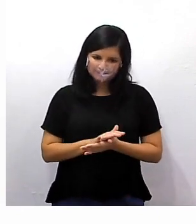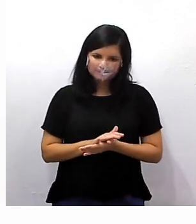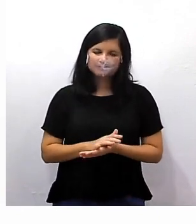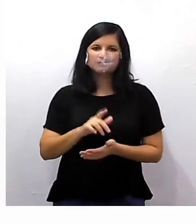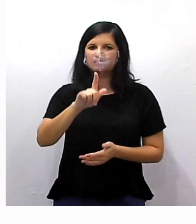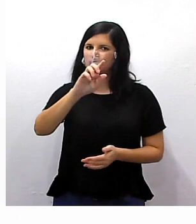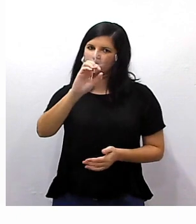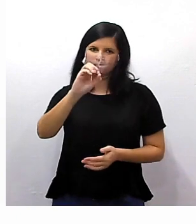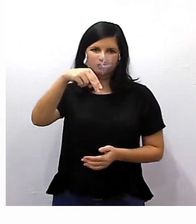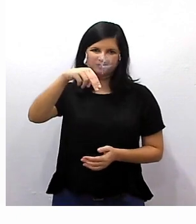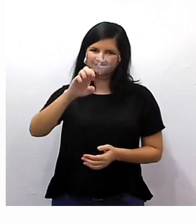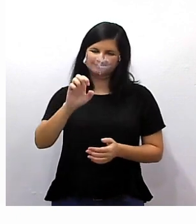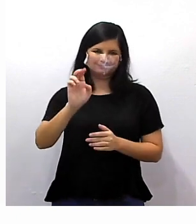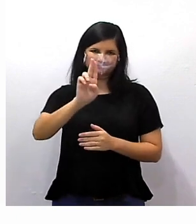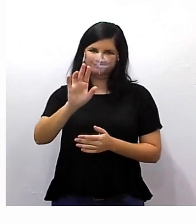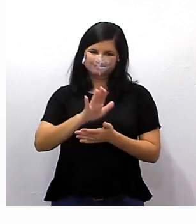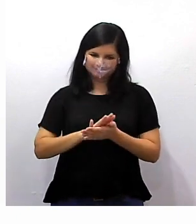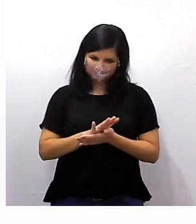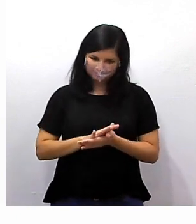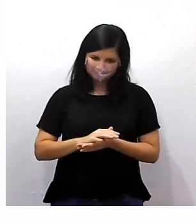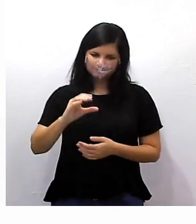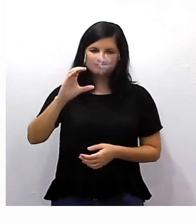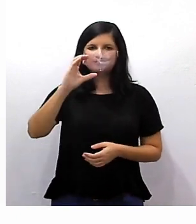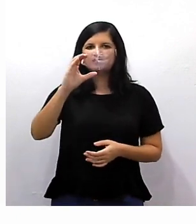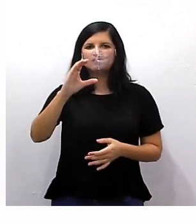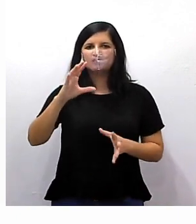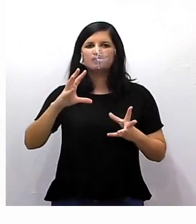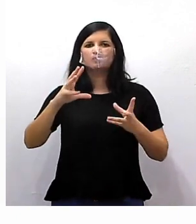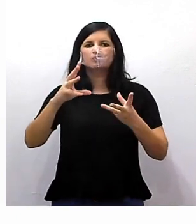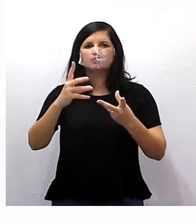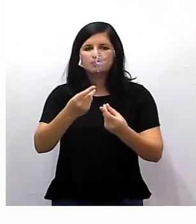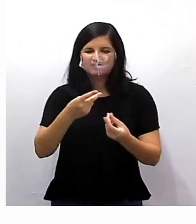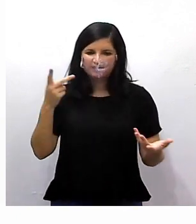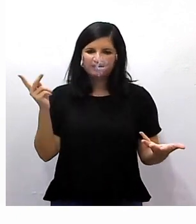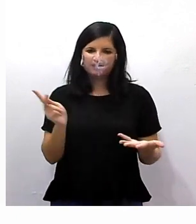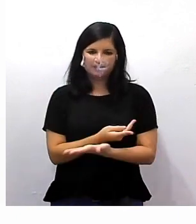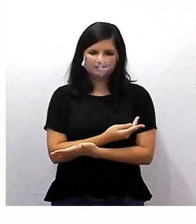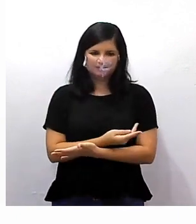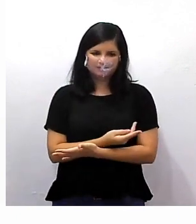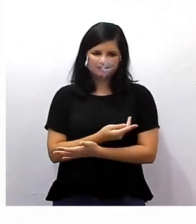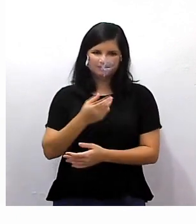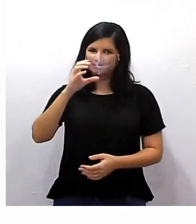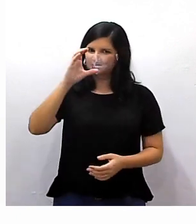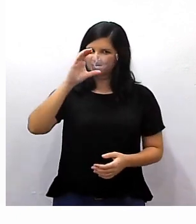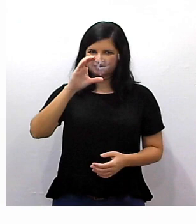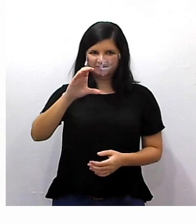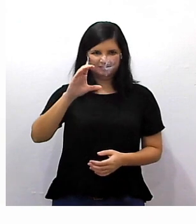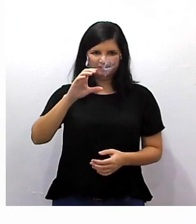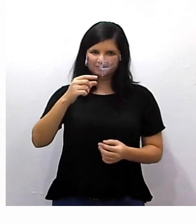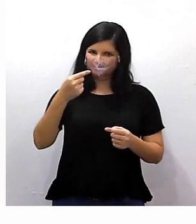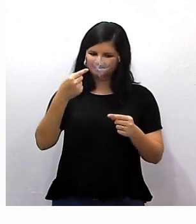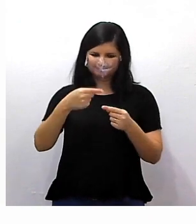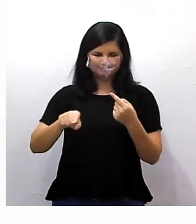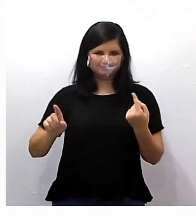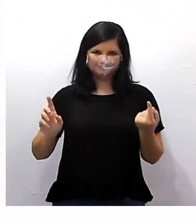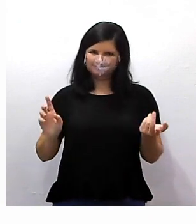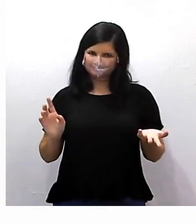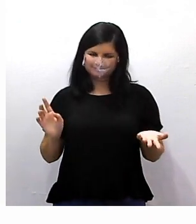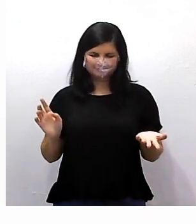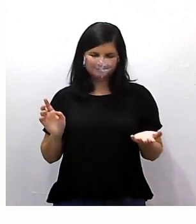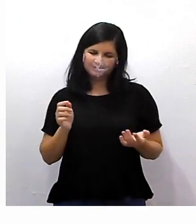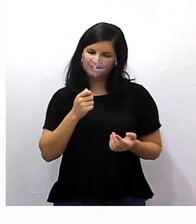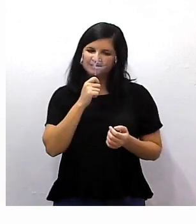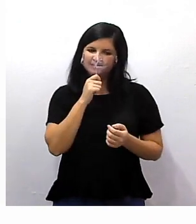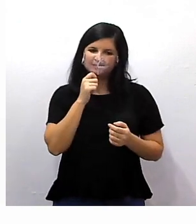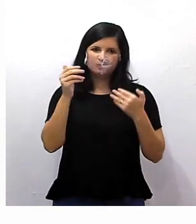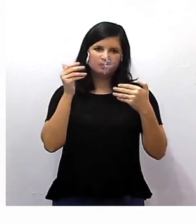certo? Letra C diz o seguinte: todas as alternativas estão incorretas. A gente não pode marcar isso ainda porque a gente não verificou a letra D e a letra E.